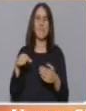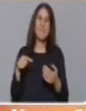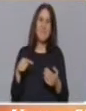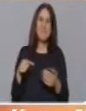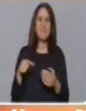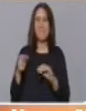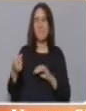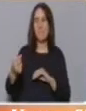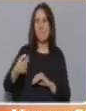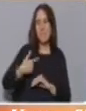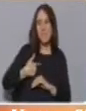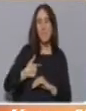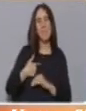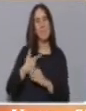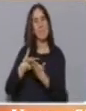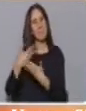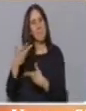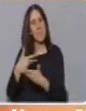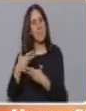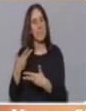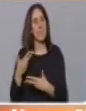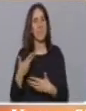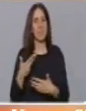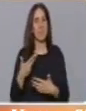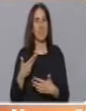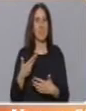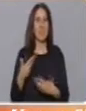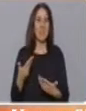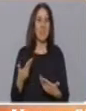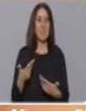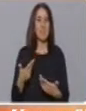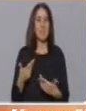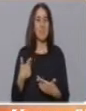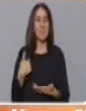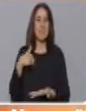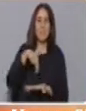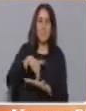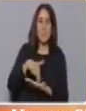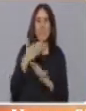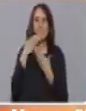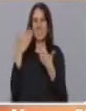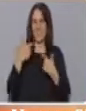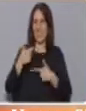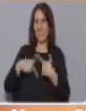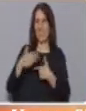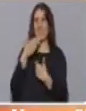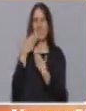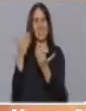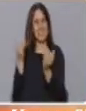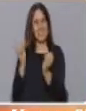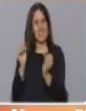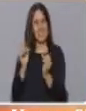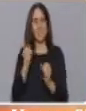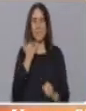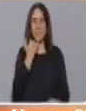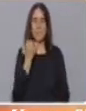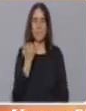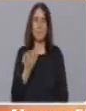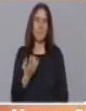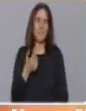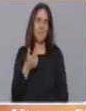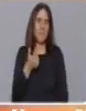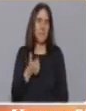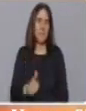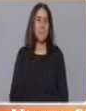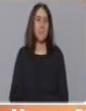mandar-nos mensagens e a falar connosco, a agradecer o facto de nós lá estarmos, em vez de nós agradecer o facto de lá estarmos. Exatamente. É muito bom.